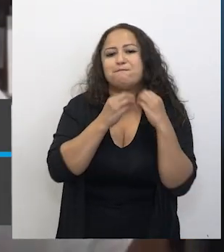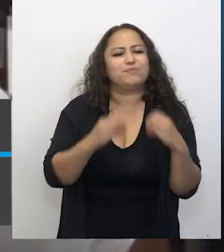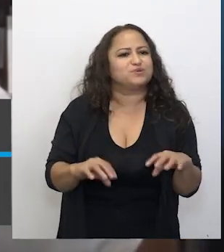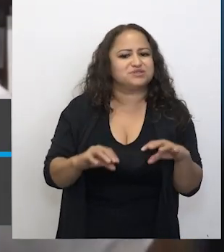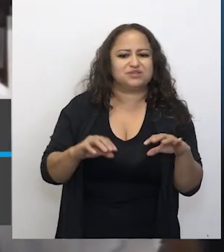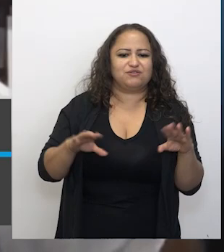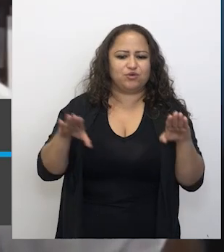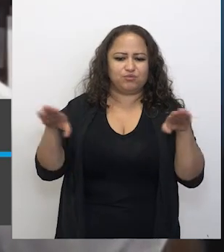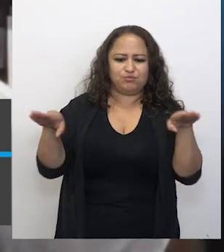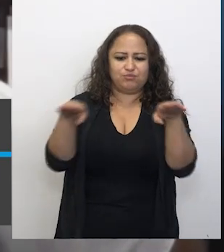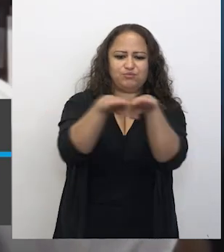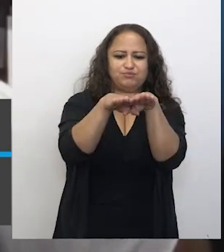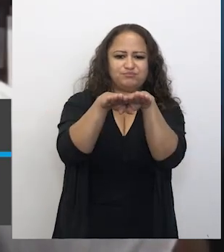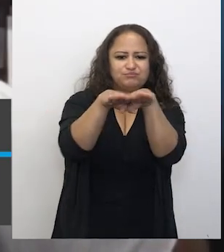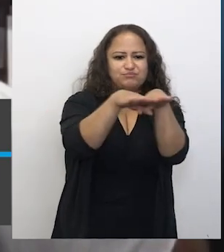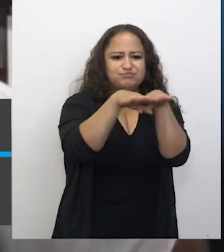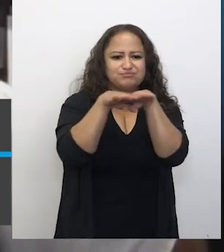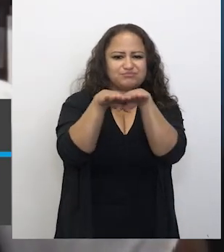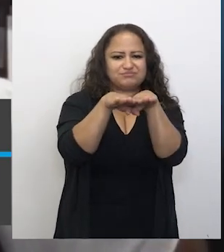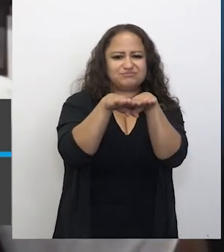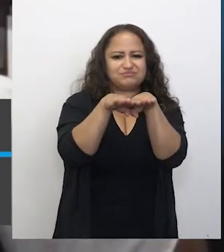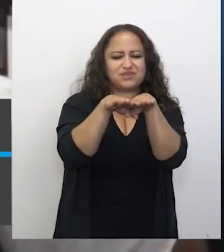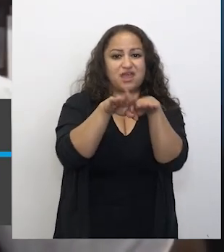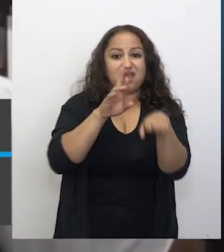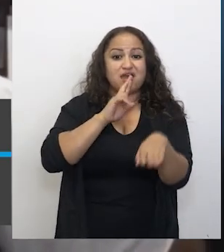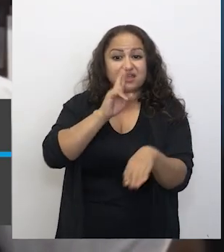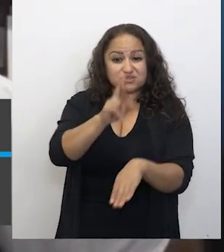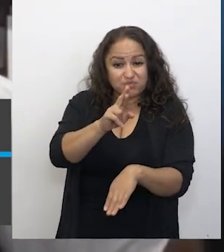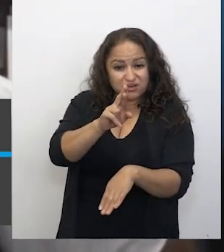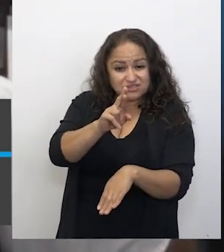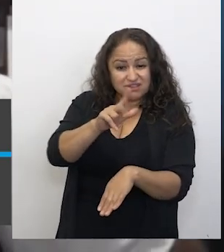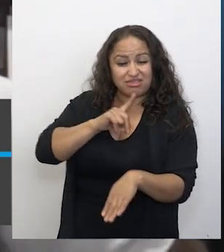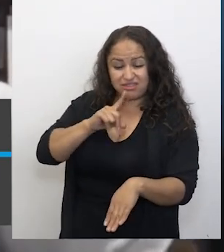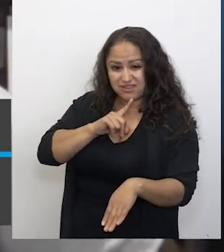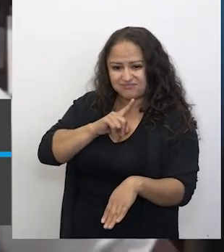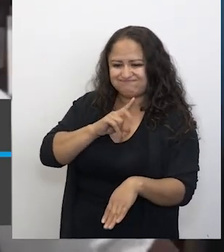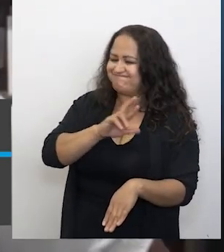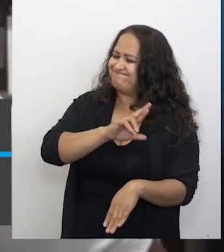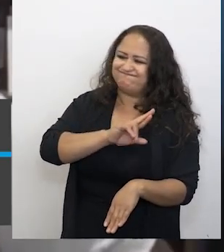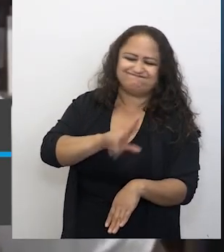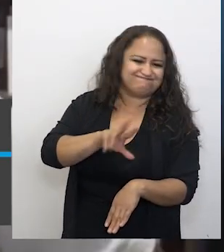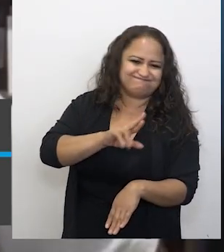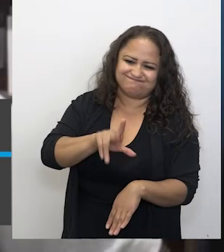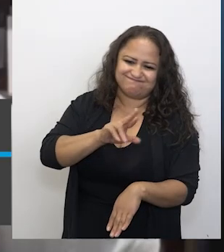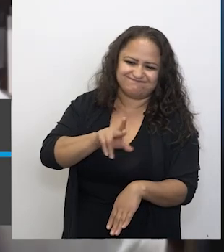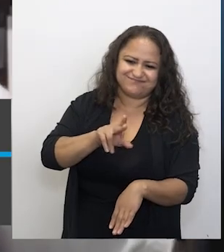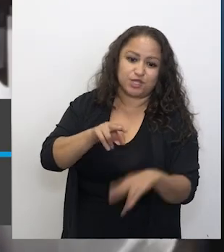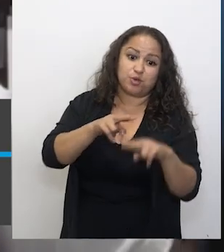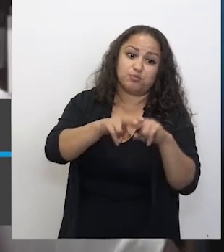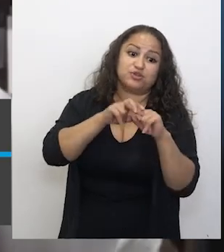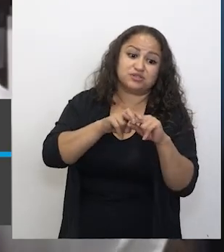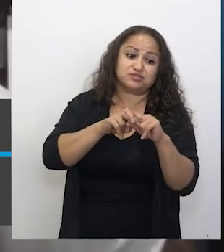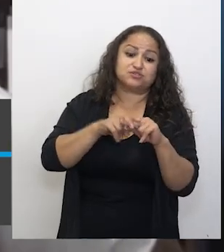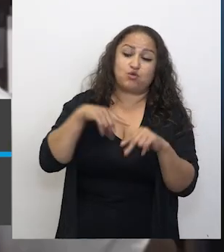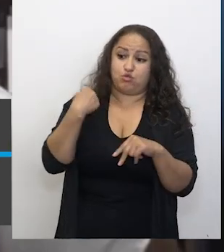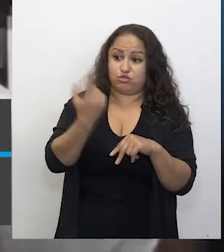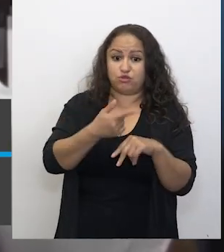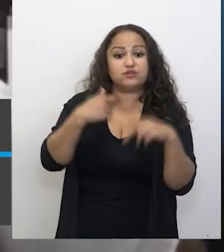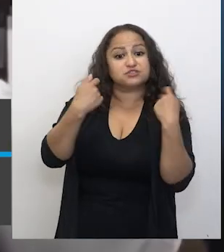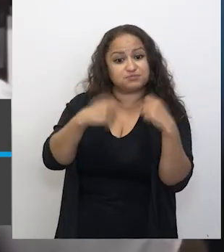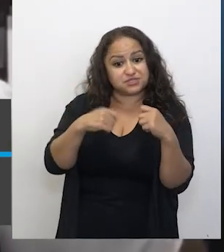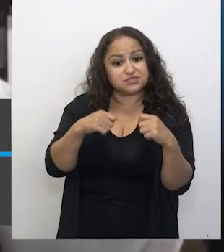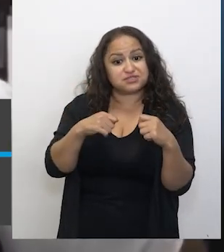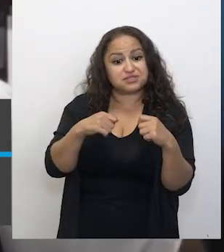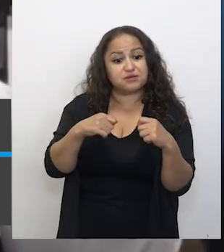dois, né? E que não existe resposta para essa questão, né? Mas que nós precisamos dela justamente para a